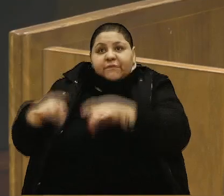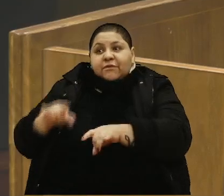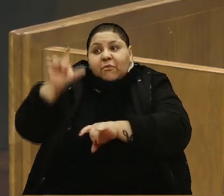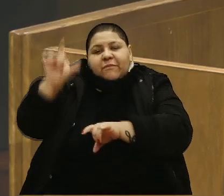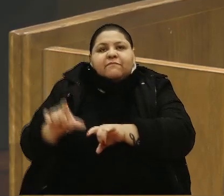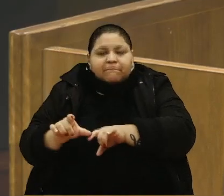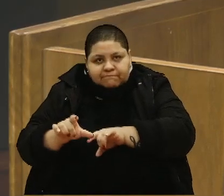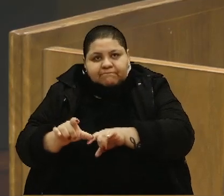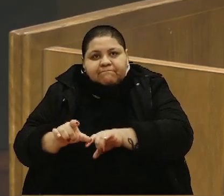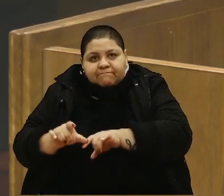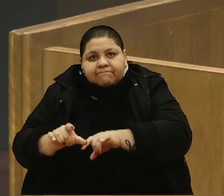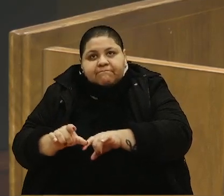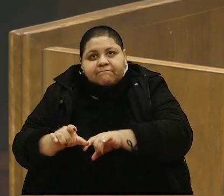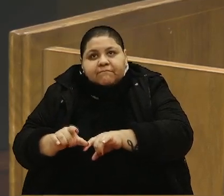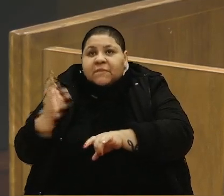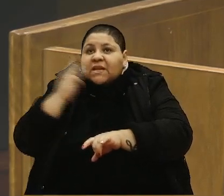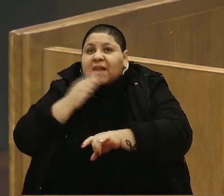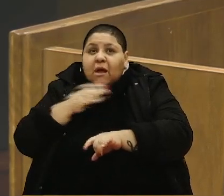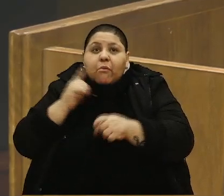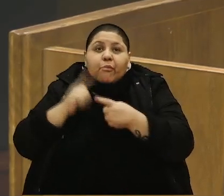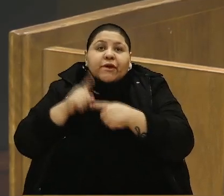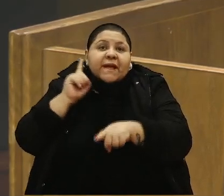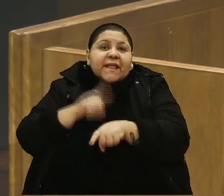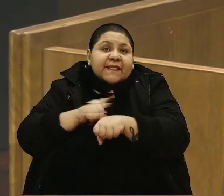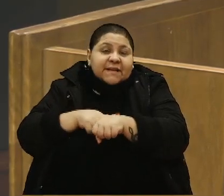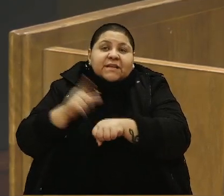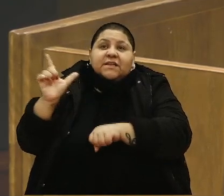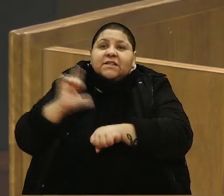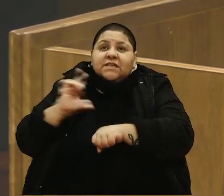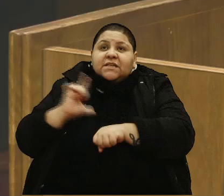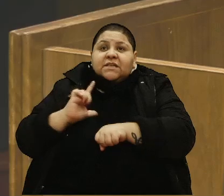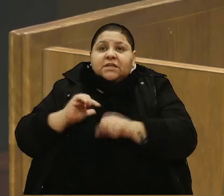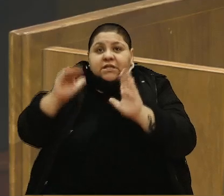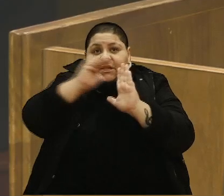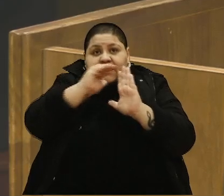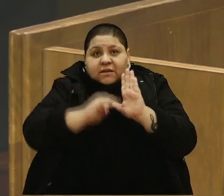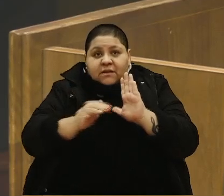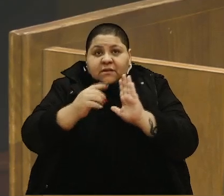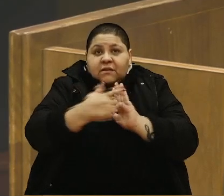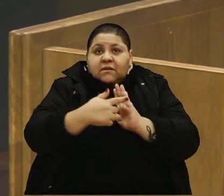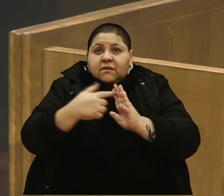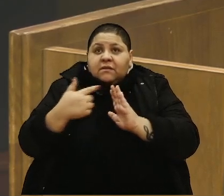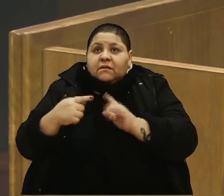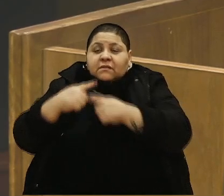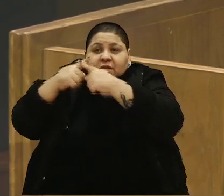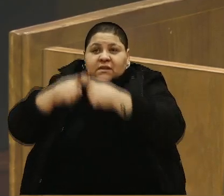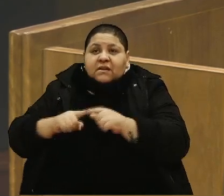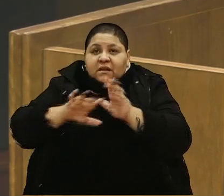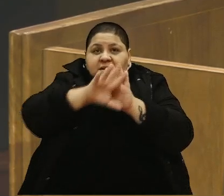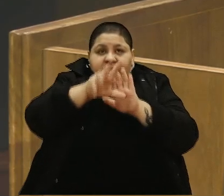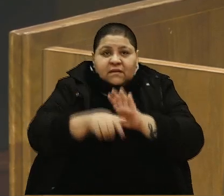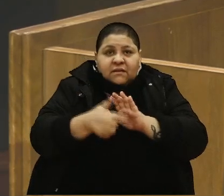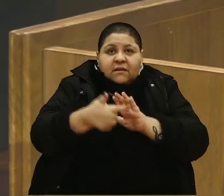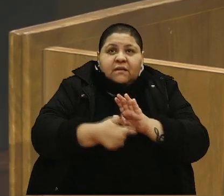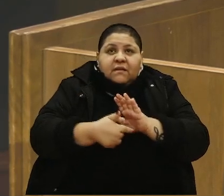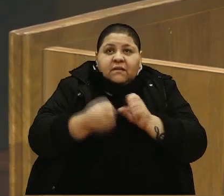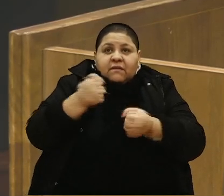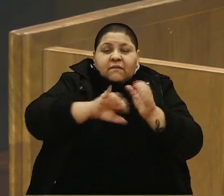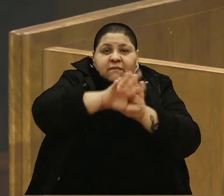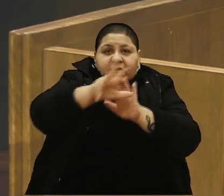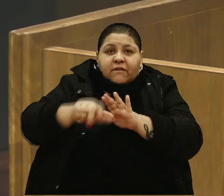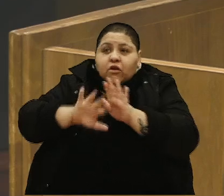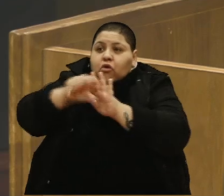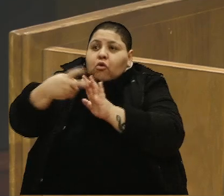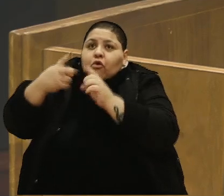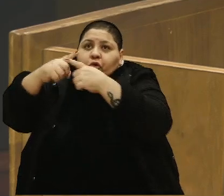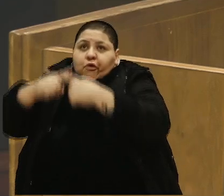pessoa. Tentando ser breve por conta do tempo. Ele tinha na ficha dele 17 vezes o furto, né? 7 eram em veículos, roubo 2